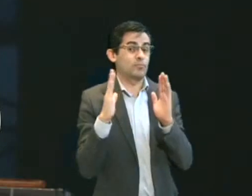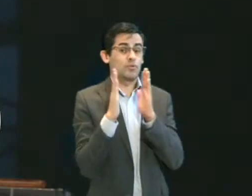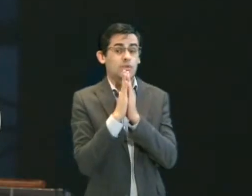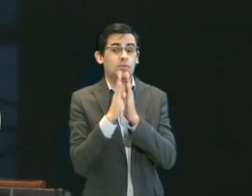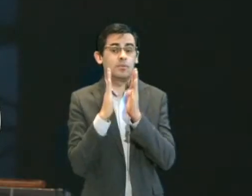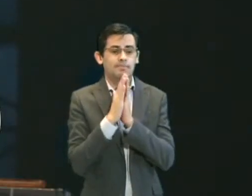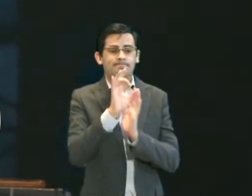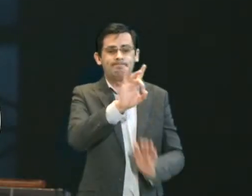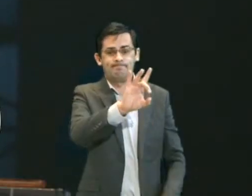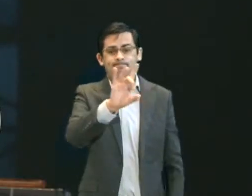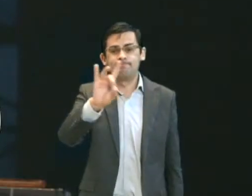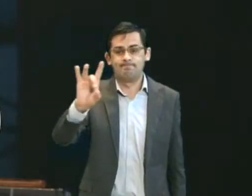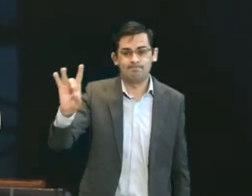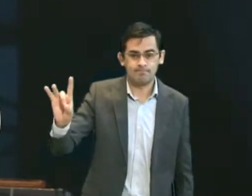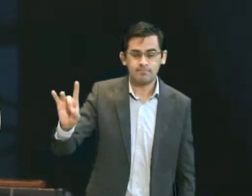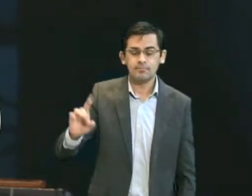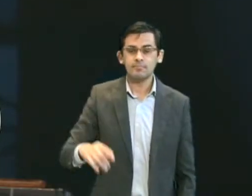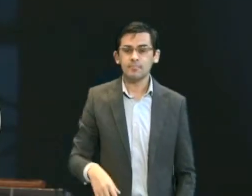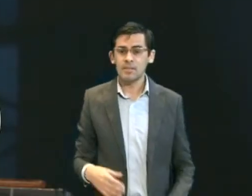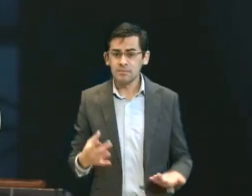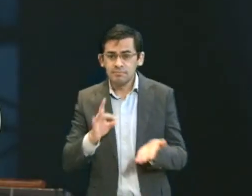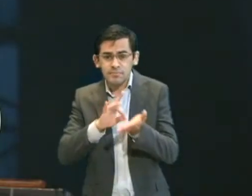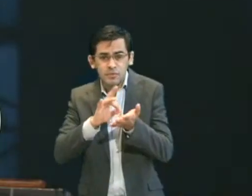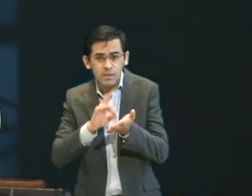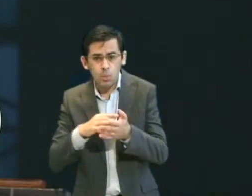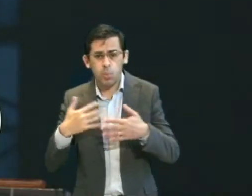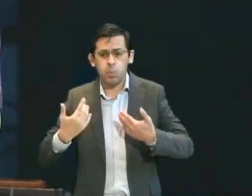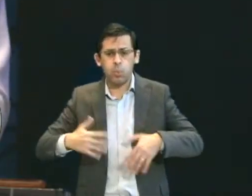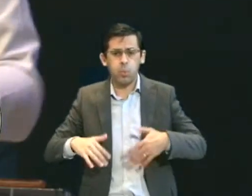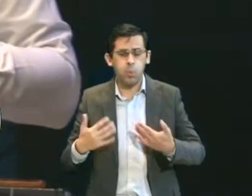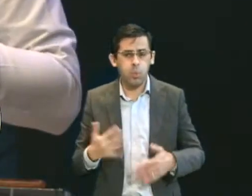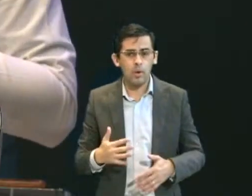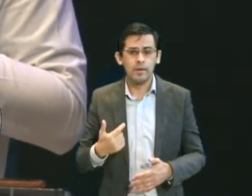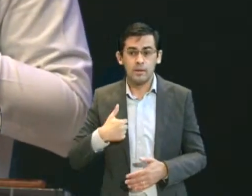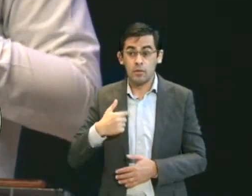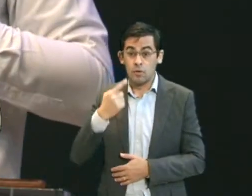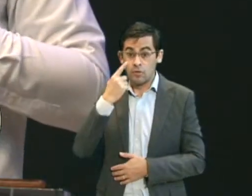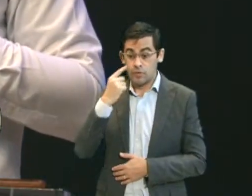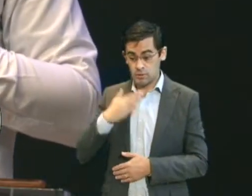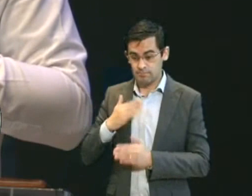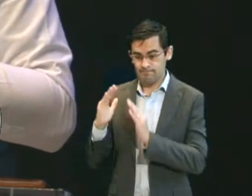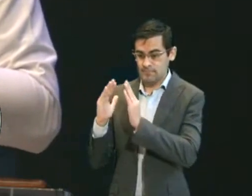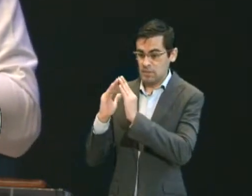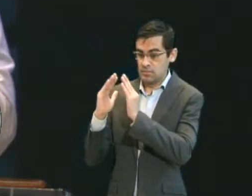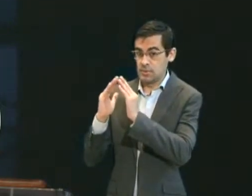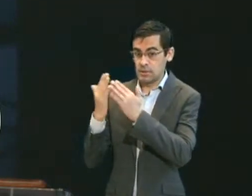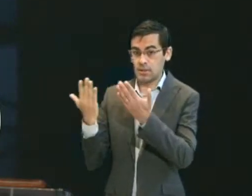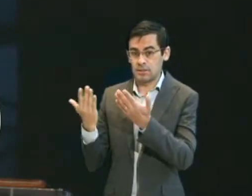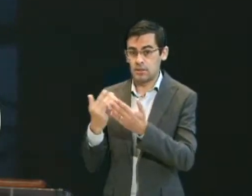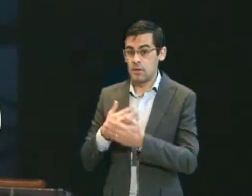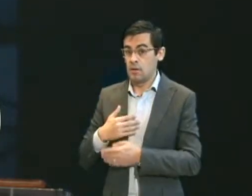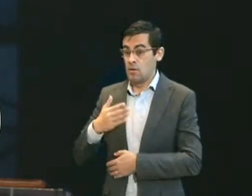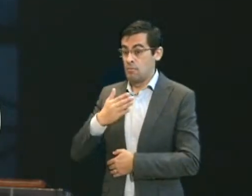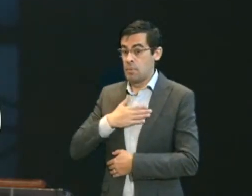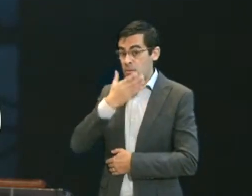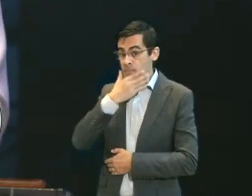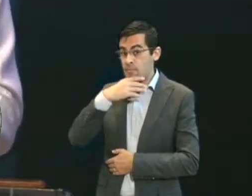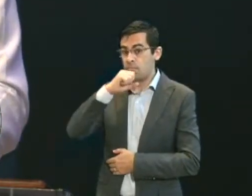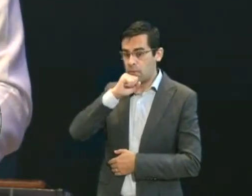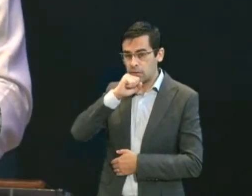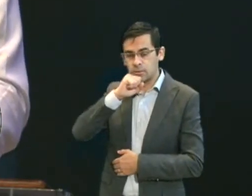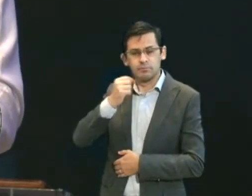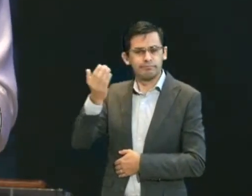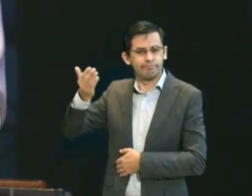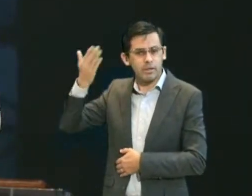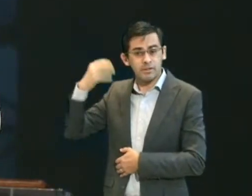eles. E é muito interessante como isso se manifesta, eu vejo na minha casa. Meu pai, quando se